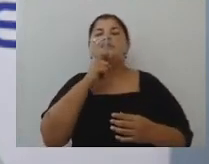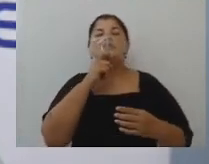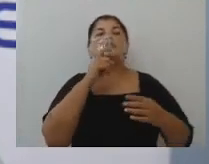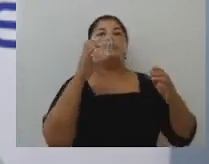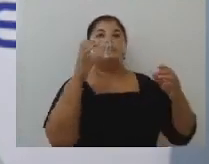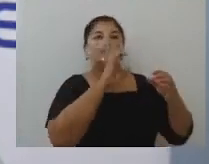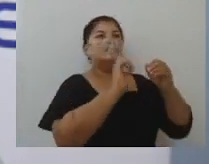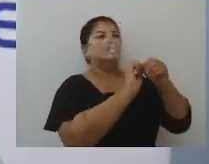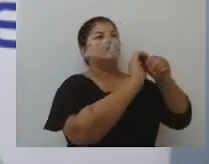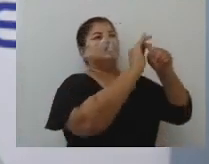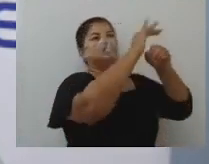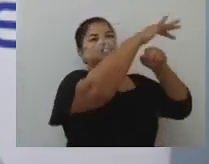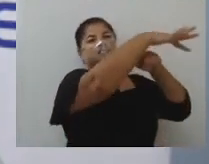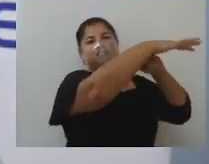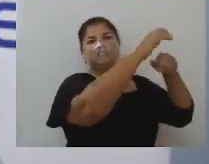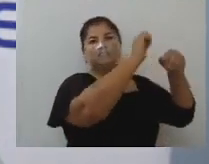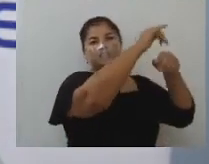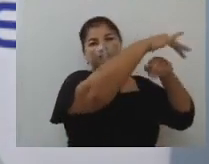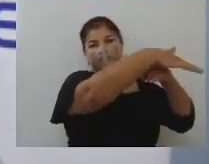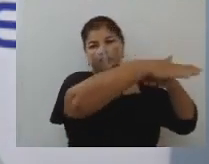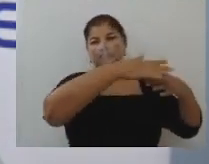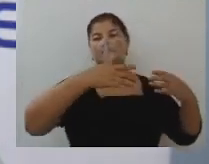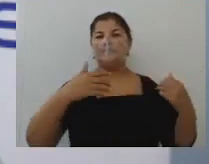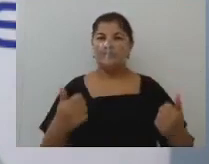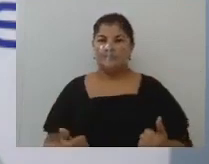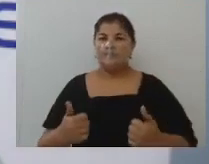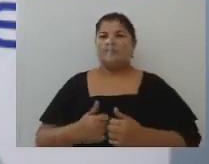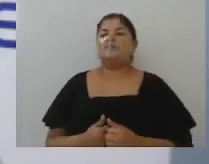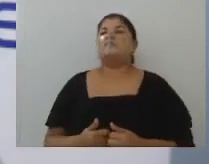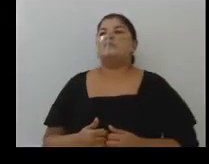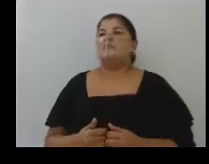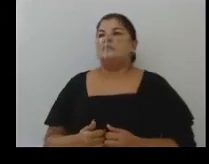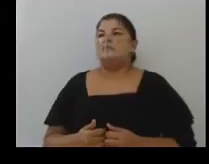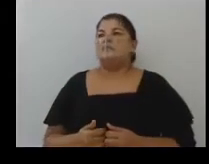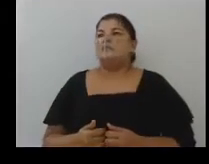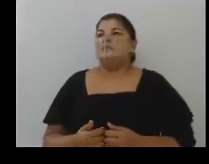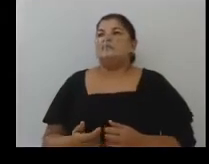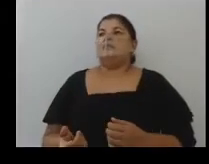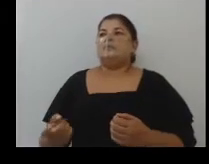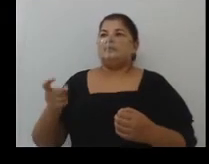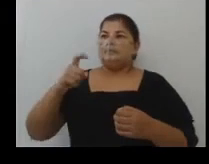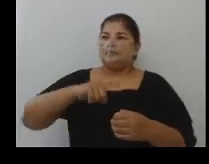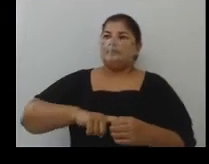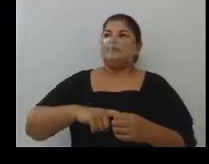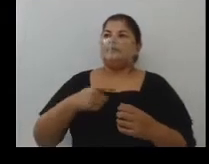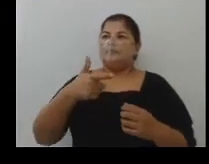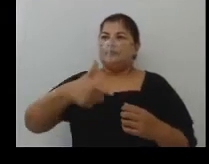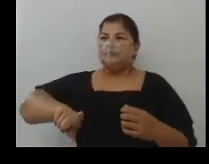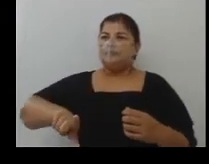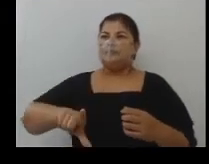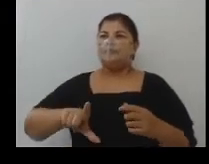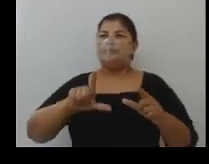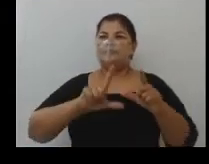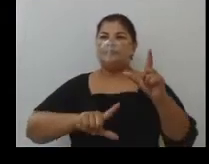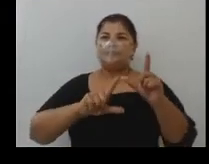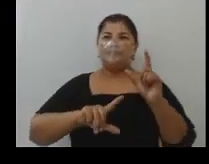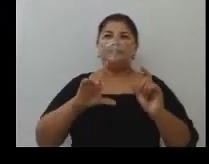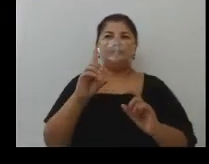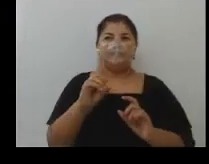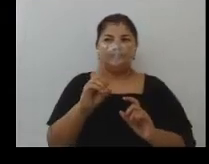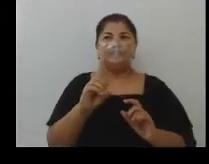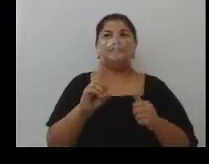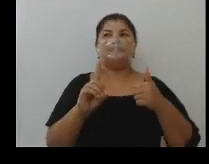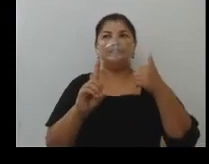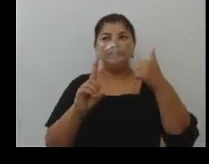convecção. Ok? Então acompanha aí a questão de novo. Volta aí para a letra. A letra D tá